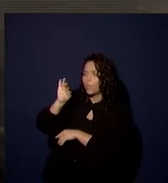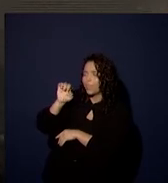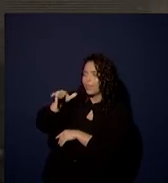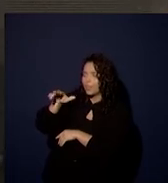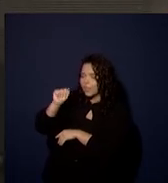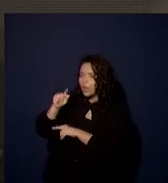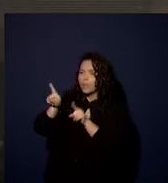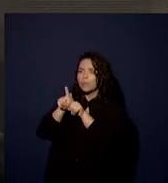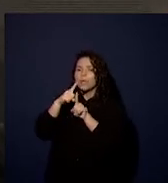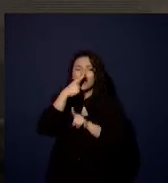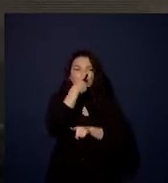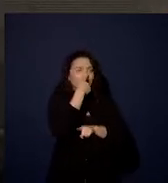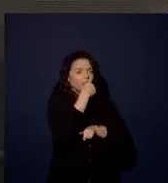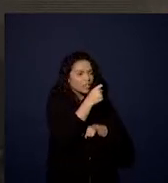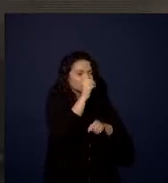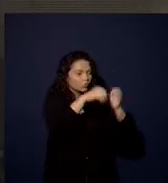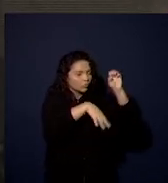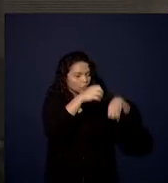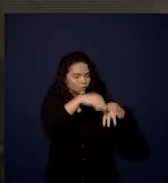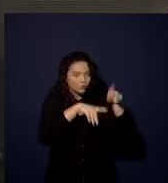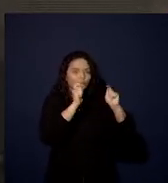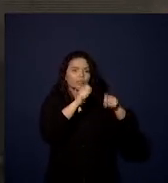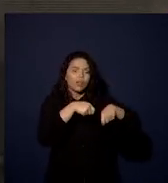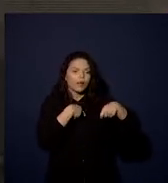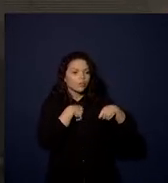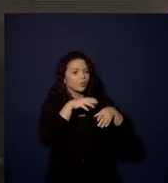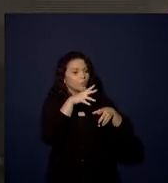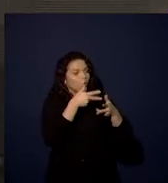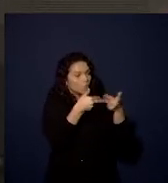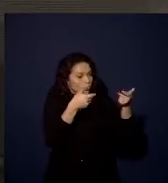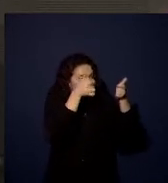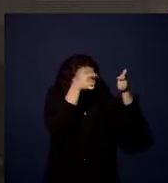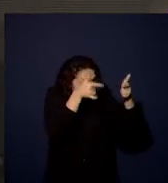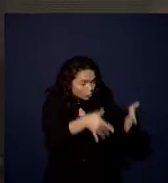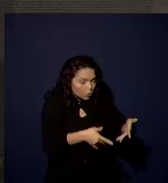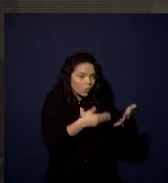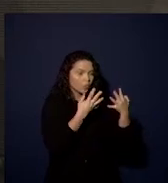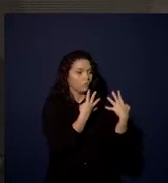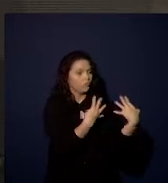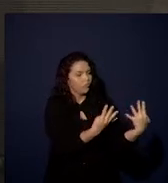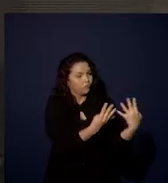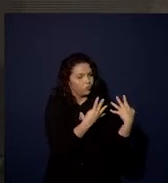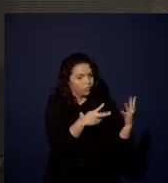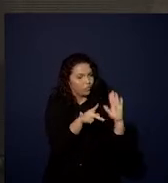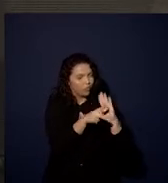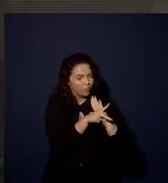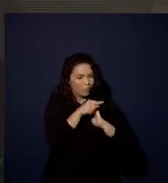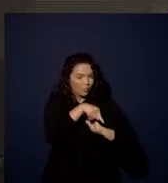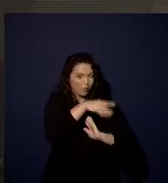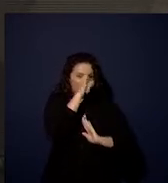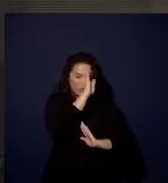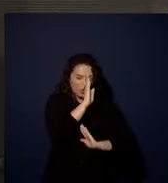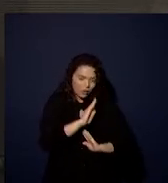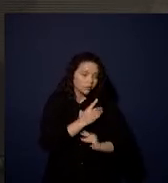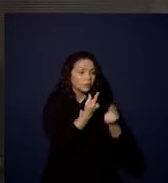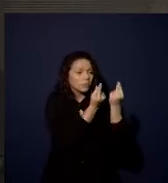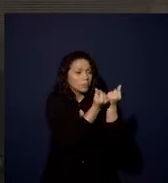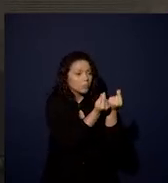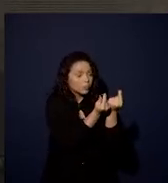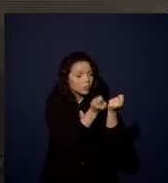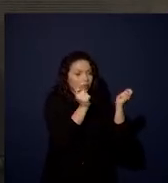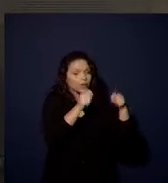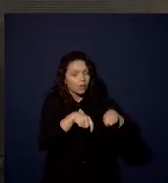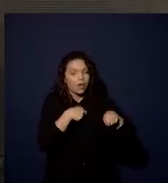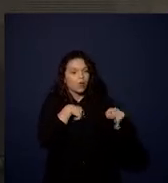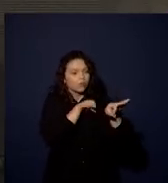lixo orgânico e as sobras orgânicas da agricultura brasileira uma maneira trabalhada precificada se poderia